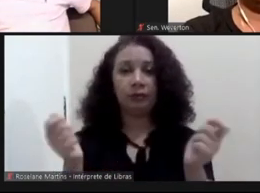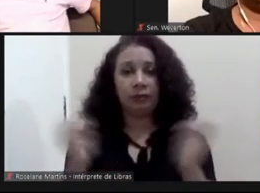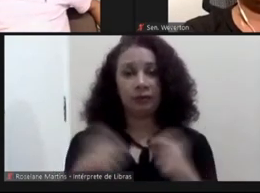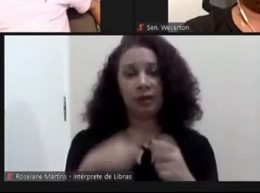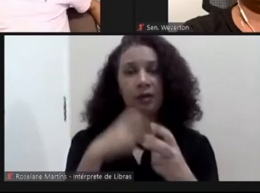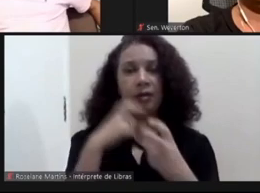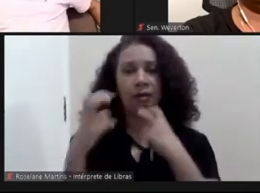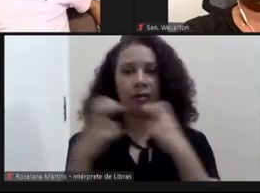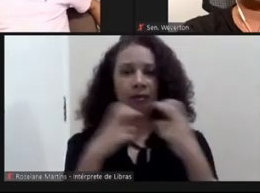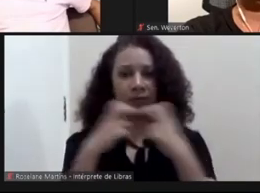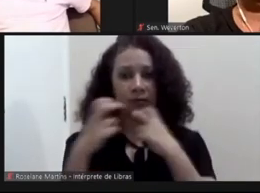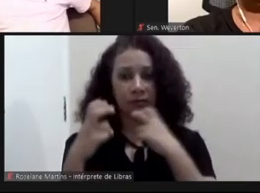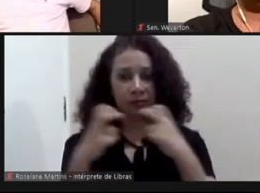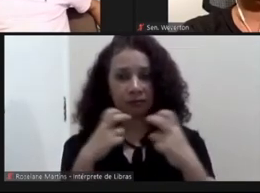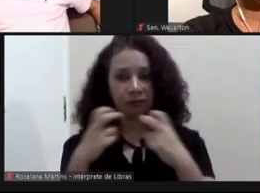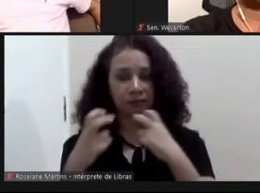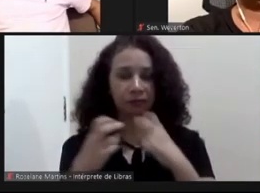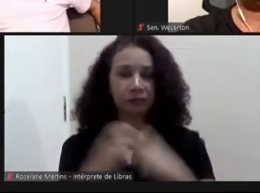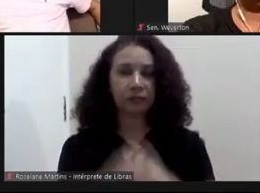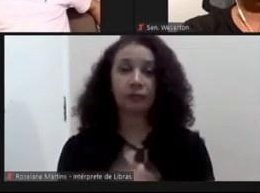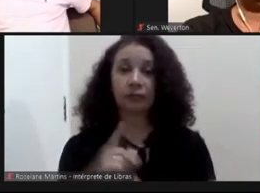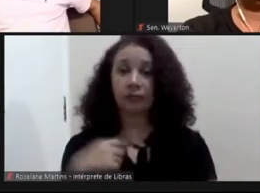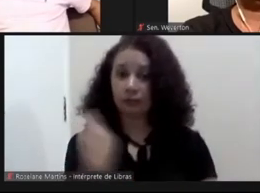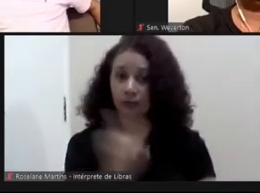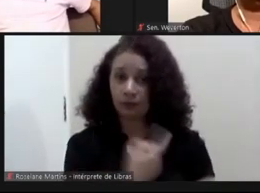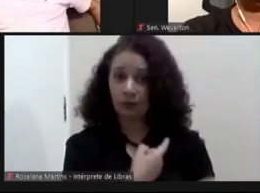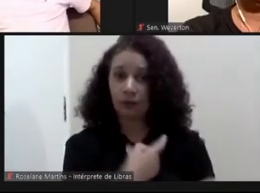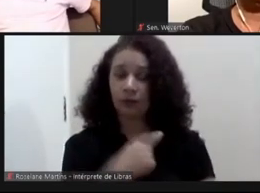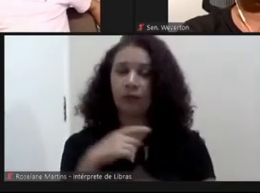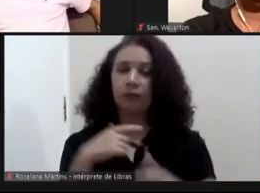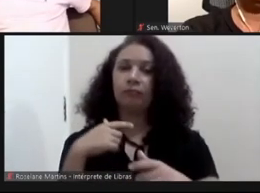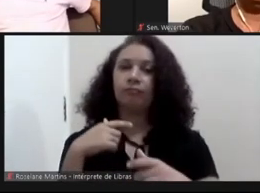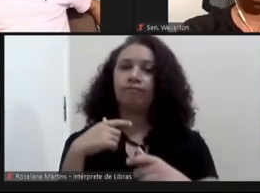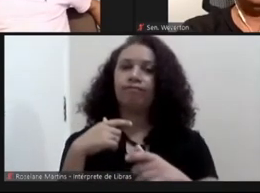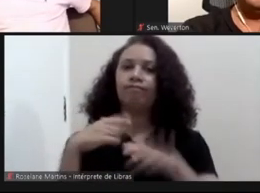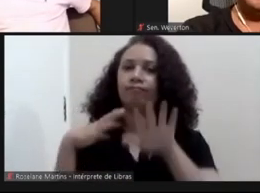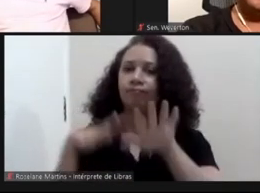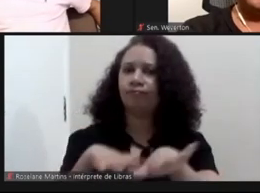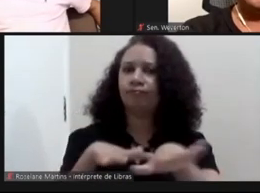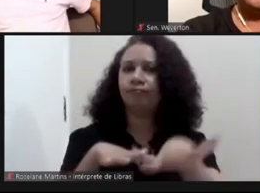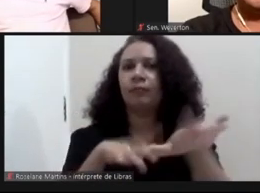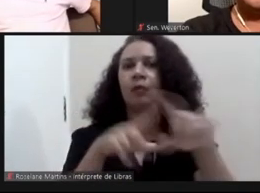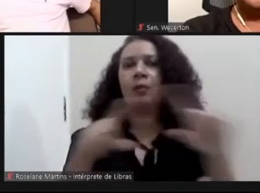A gente vai para as ruas também, mas a gente também usa a nossa arte para lutar. Muito obrigada.